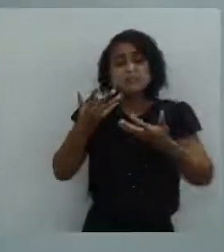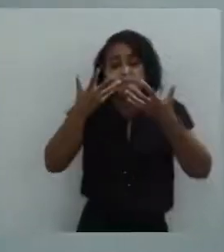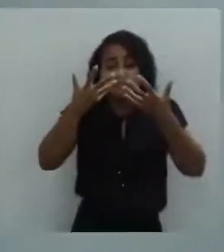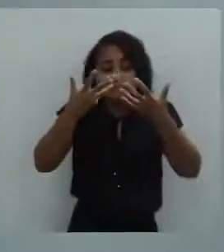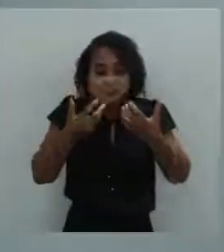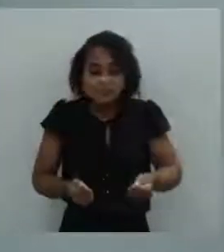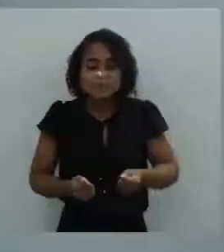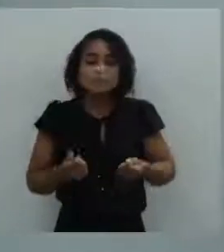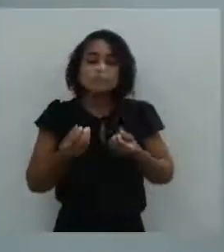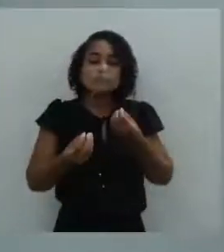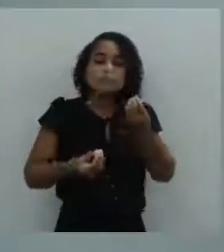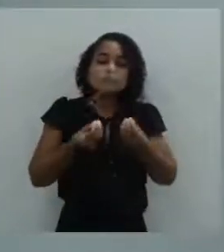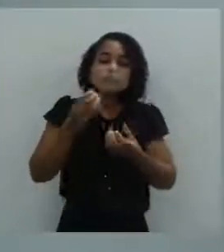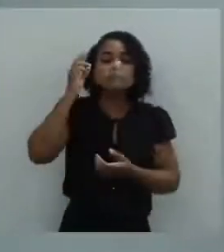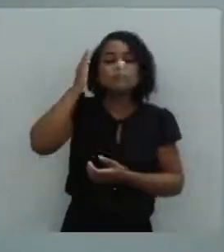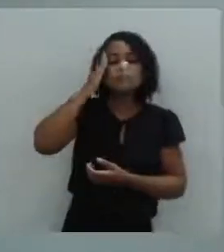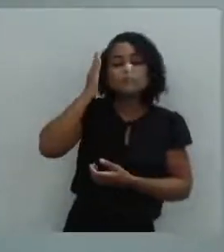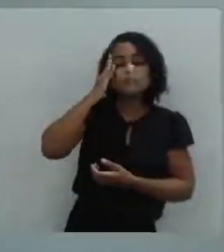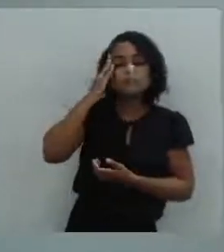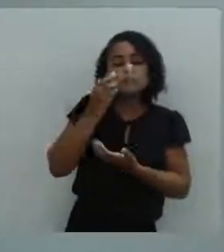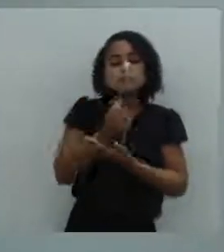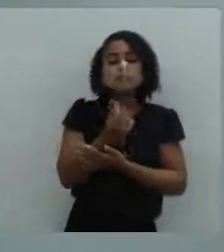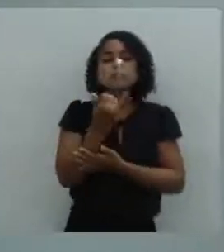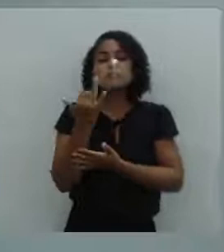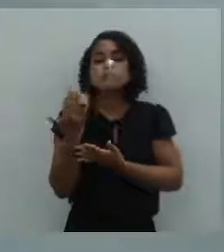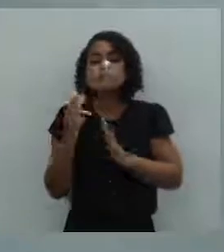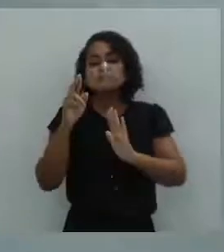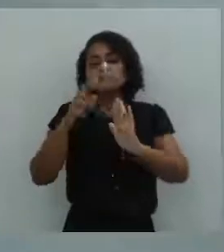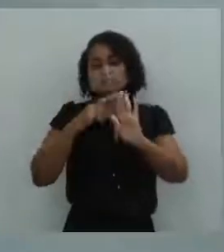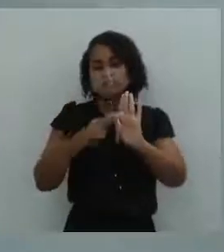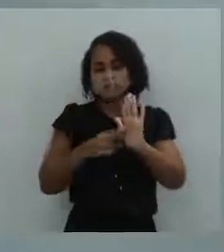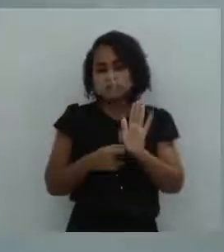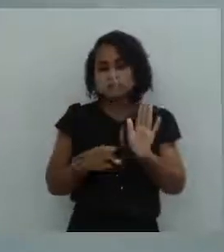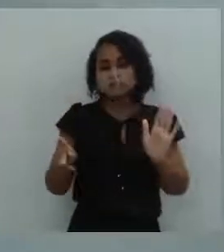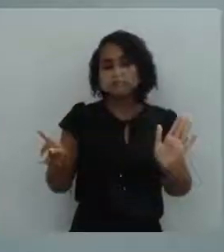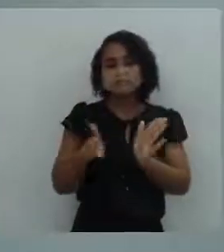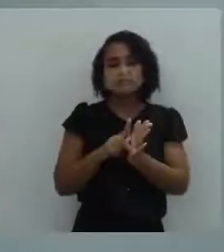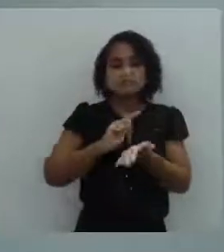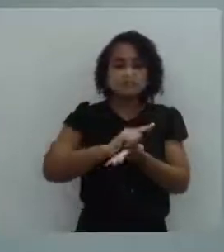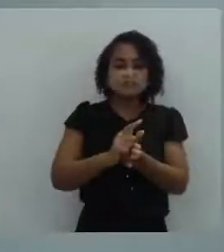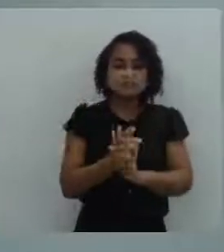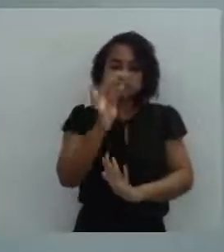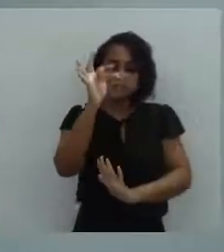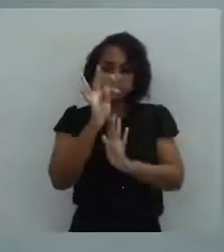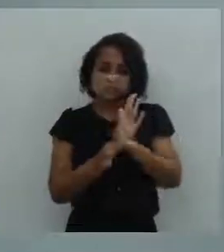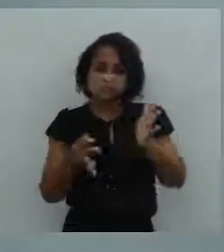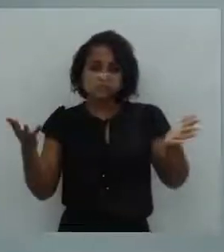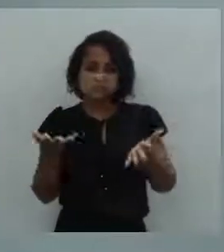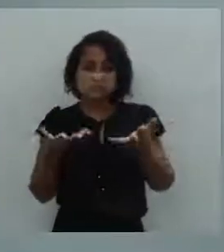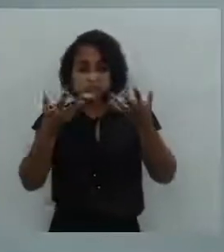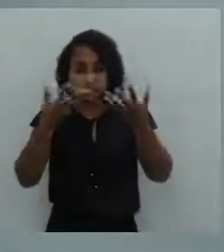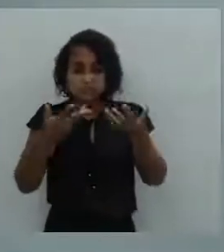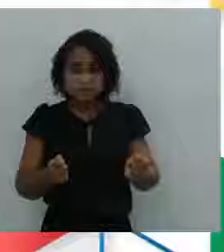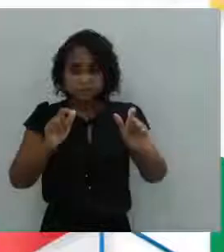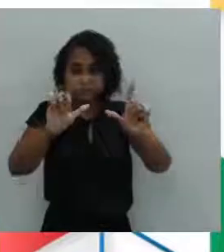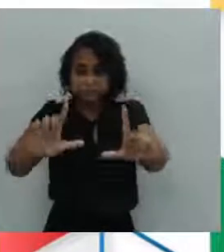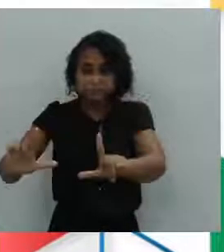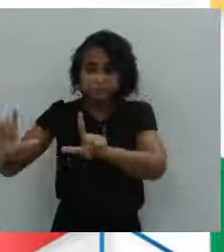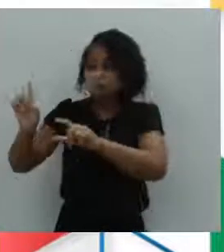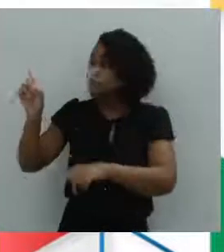vamos embora entender quais são essas regras que compõem o gênero textual que a gente vai estudar hoje? Vamos para o